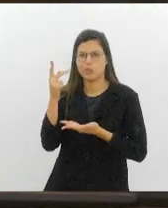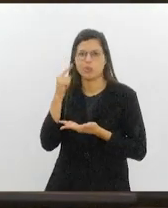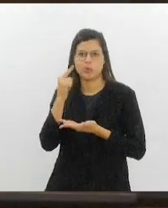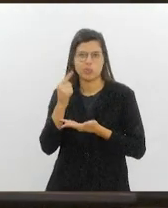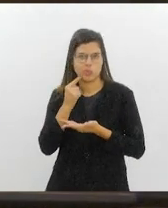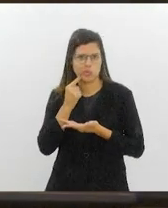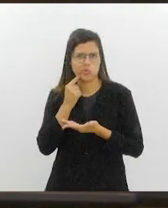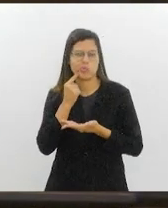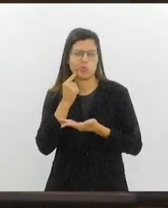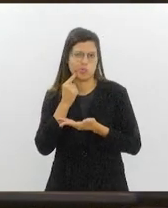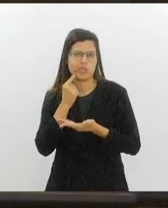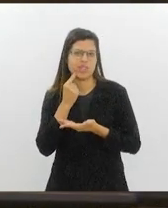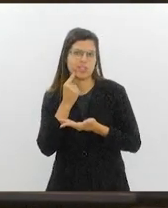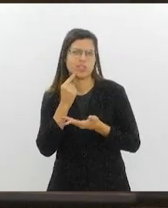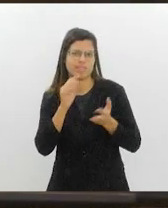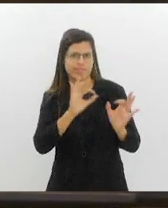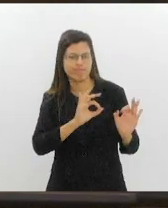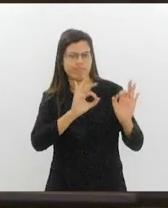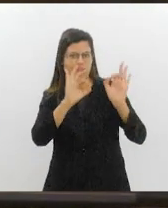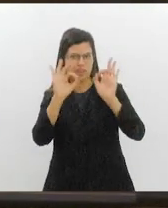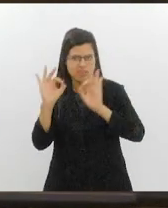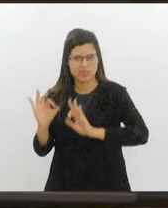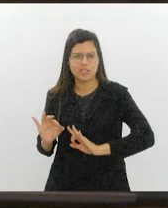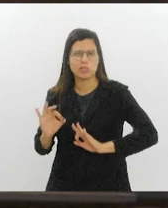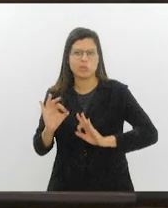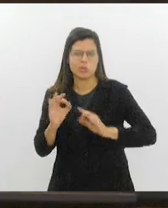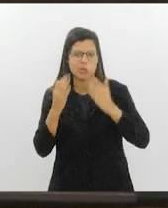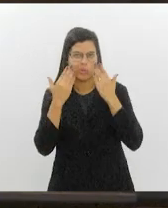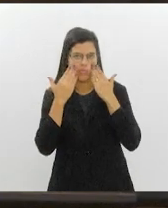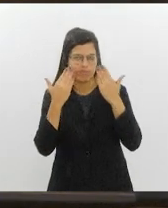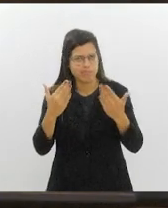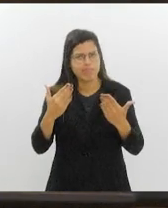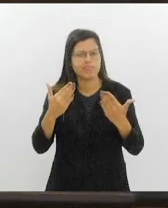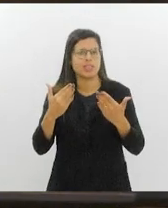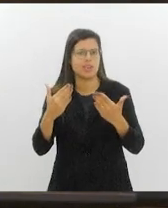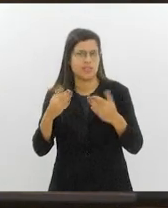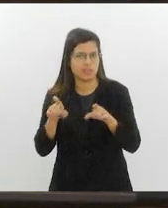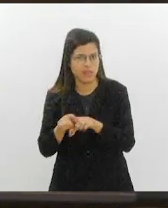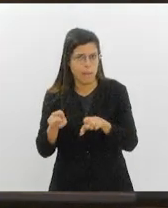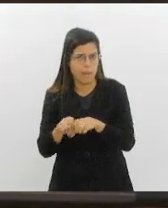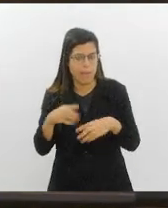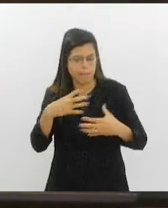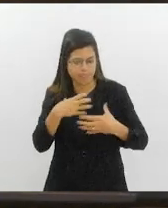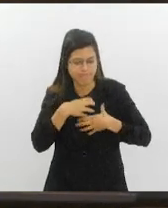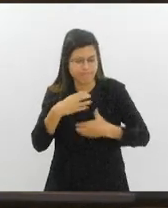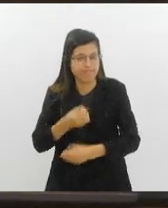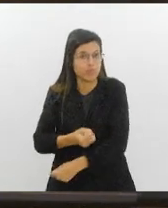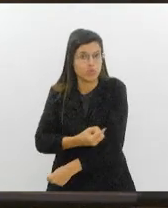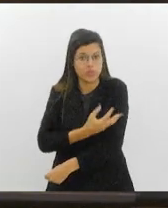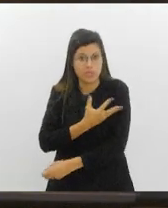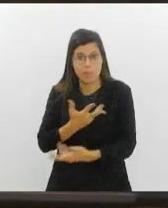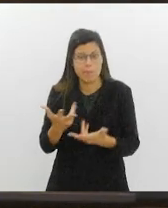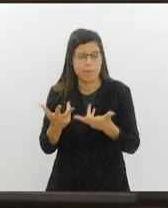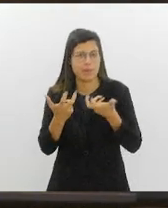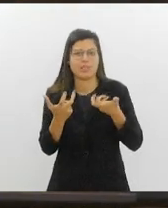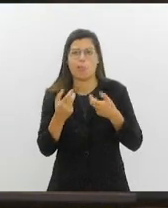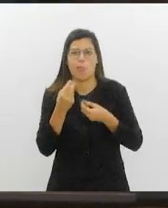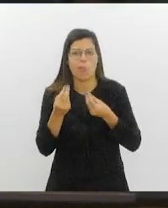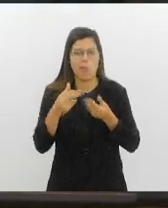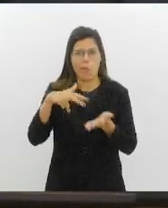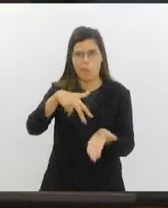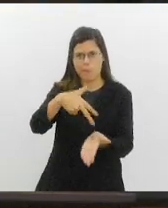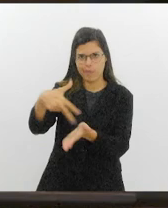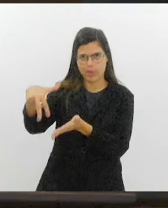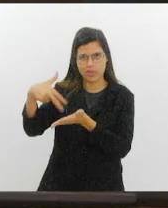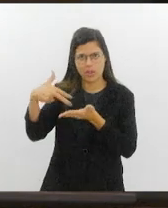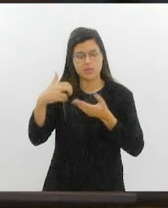dança da Débora Kolker, que já assistiram vocês, já se emocionaram também. Você vê como é que dança é algo assim, extremamente poderoso,